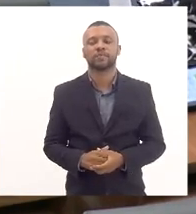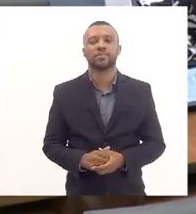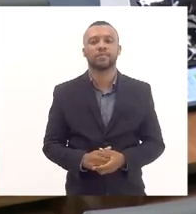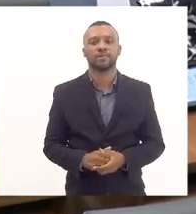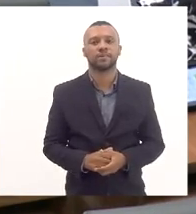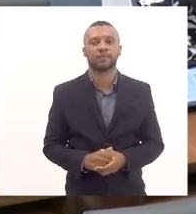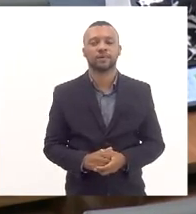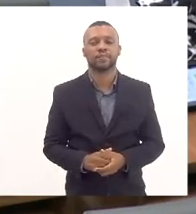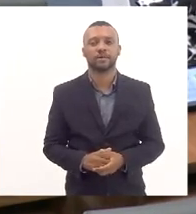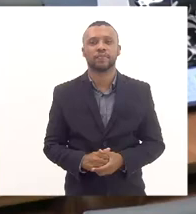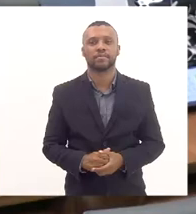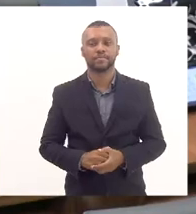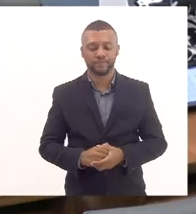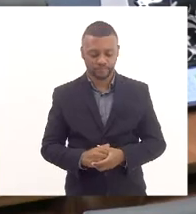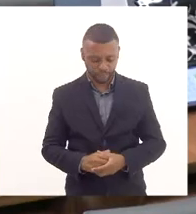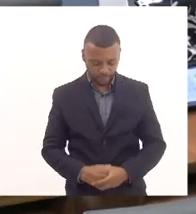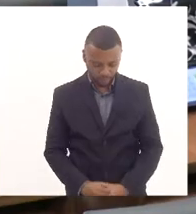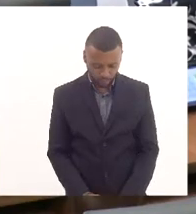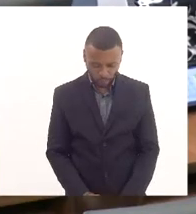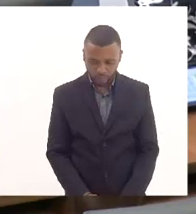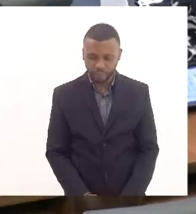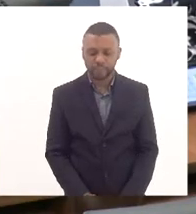E aí